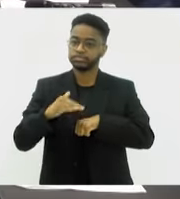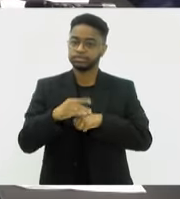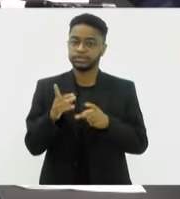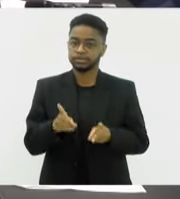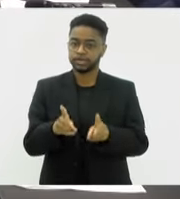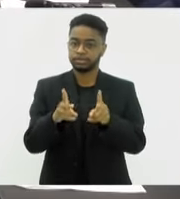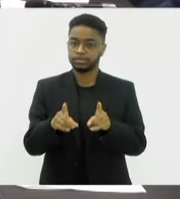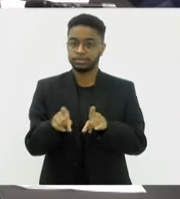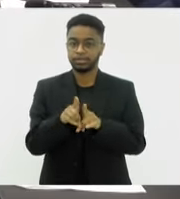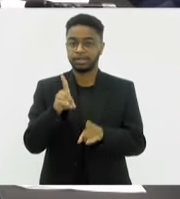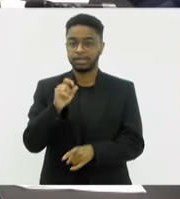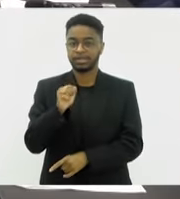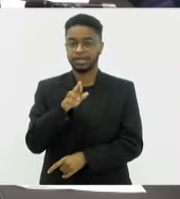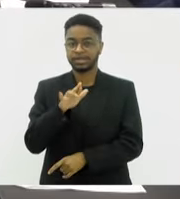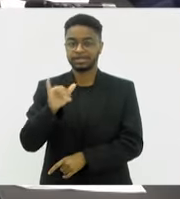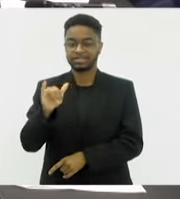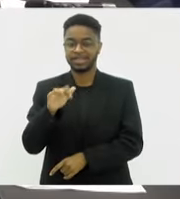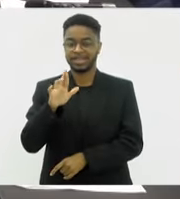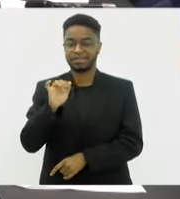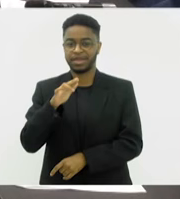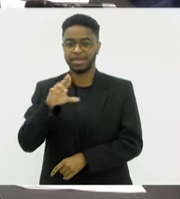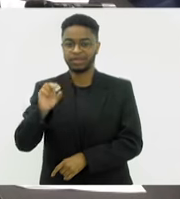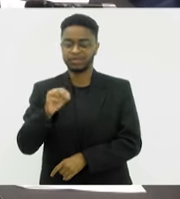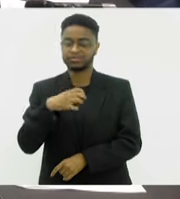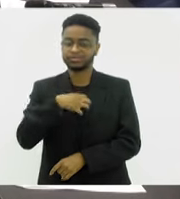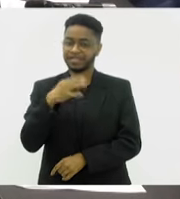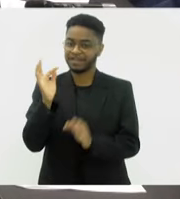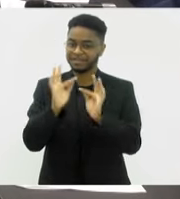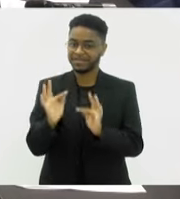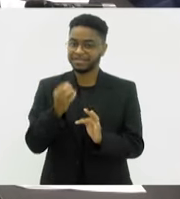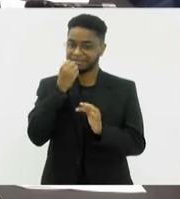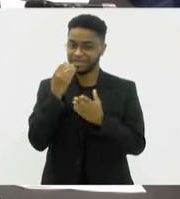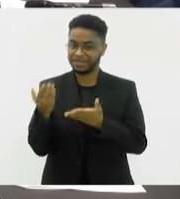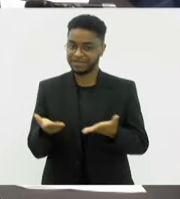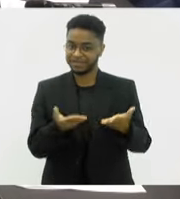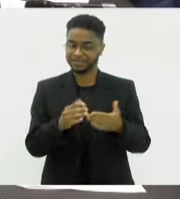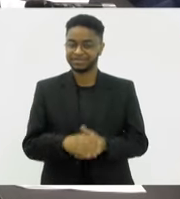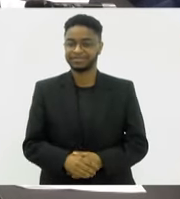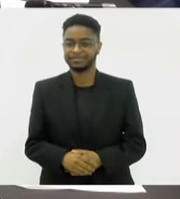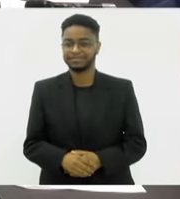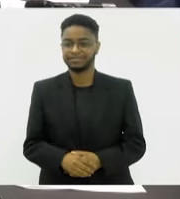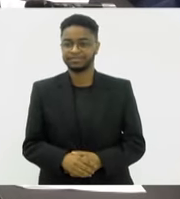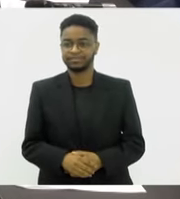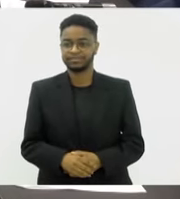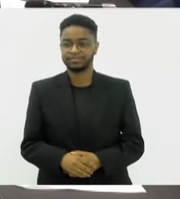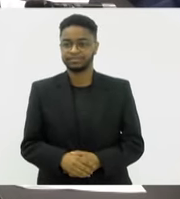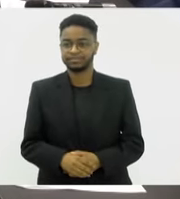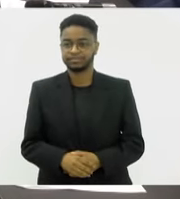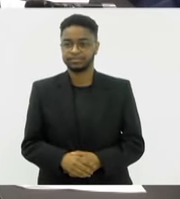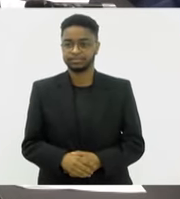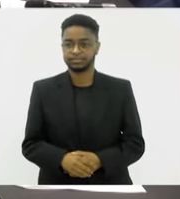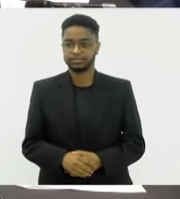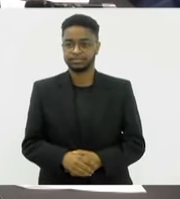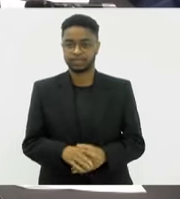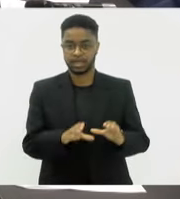Obrigada. Darcy Ribeiro fica feliz. Seja muito bem-vinda, reitora. E toda a sua